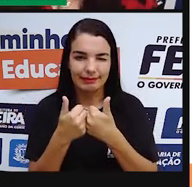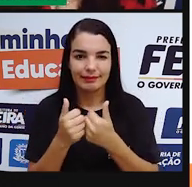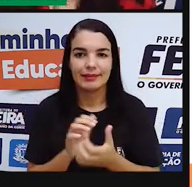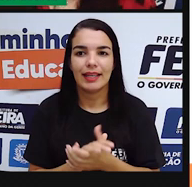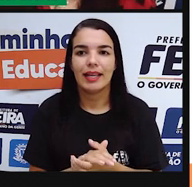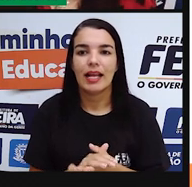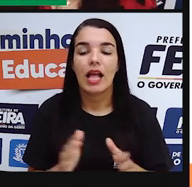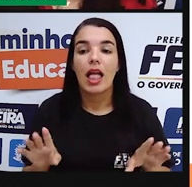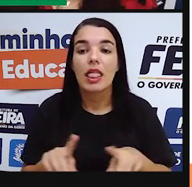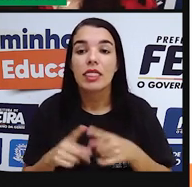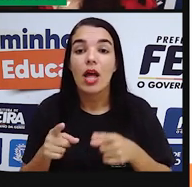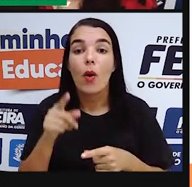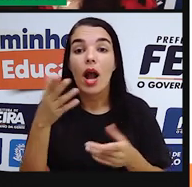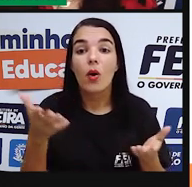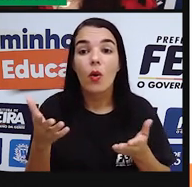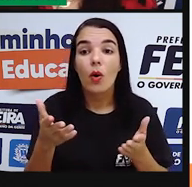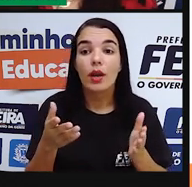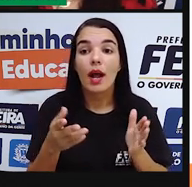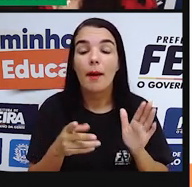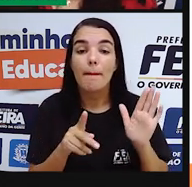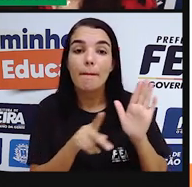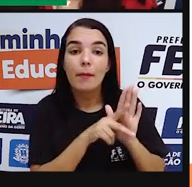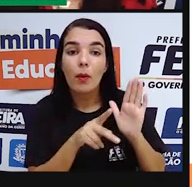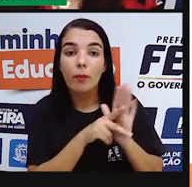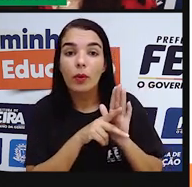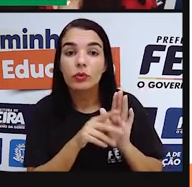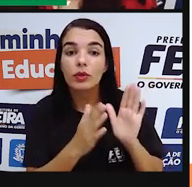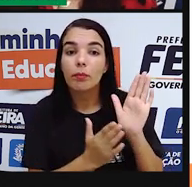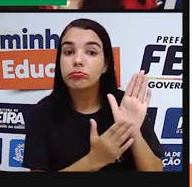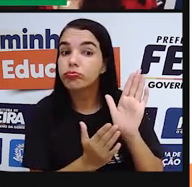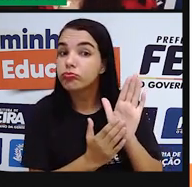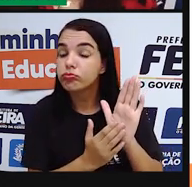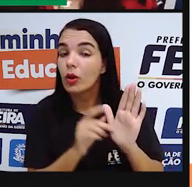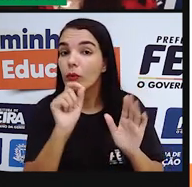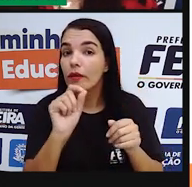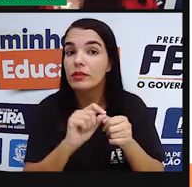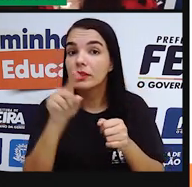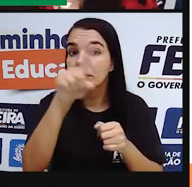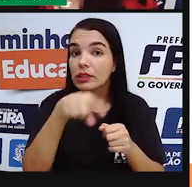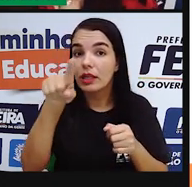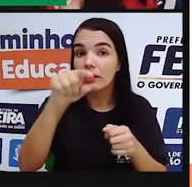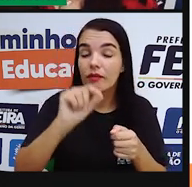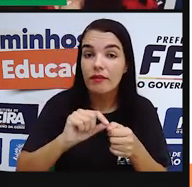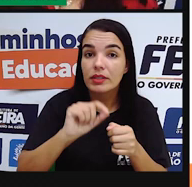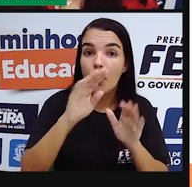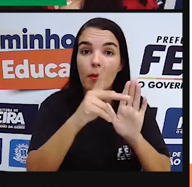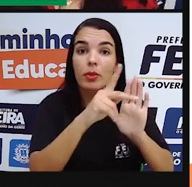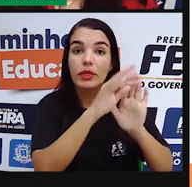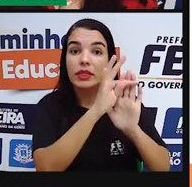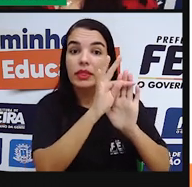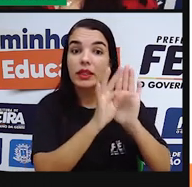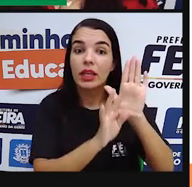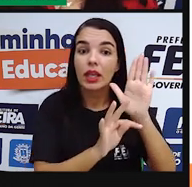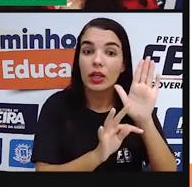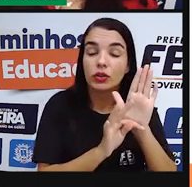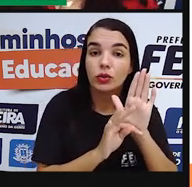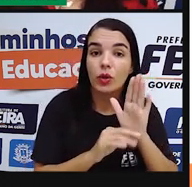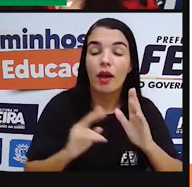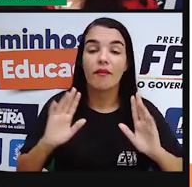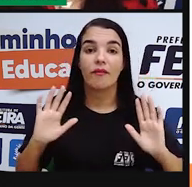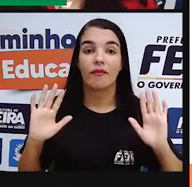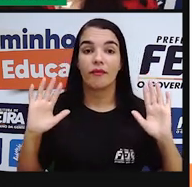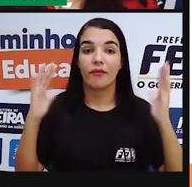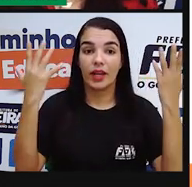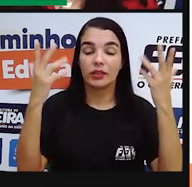a proposta que eu tenho para vocês hoje é de uma produção textual, uma produção de texto sobre